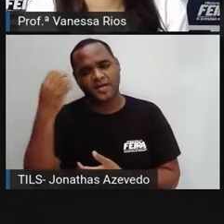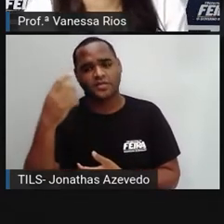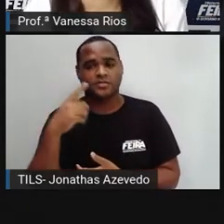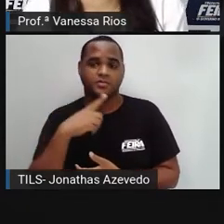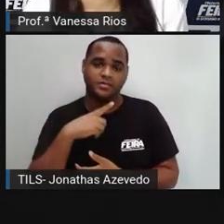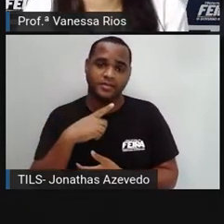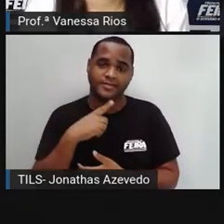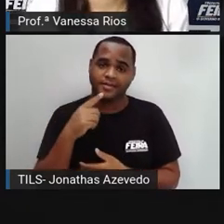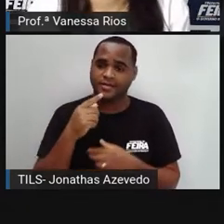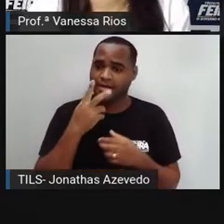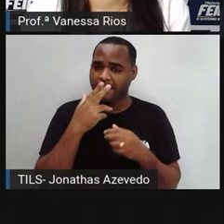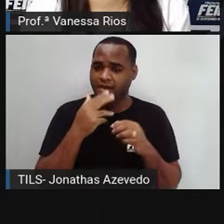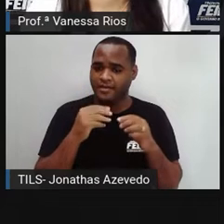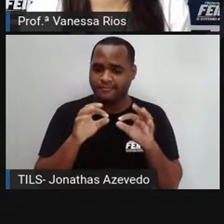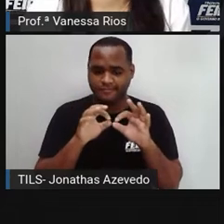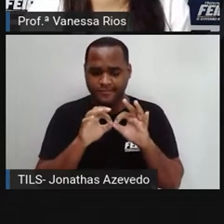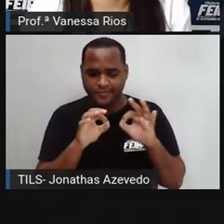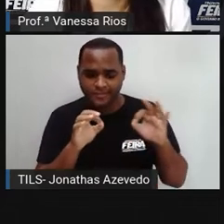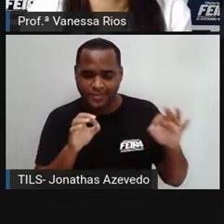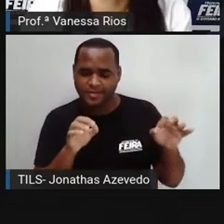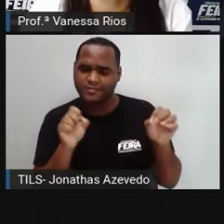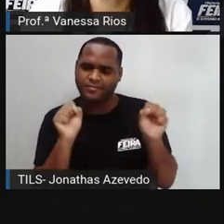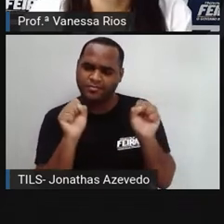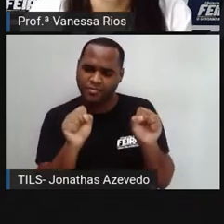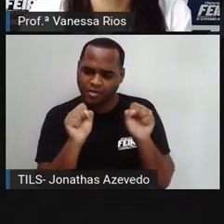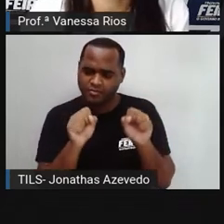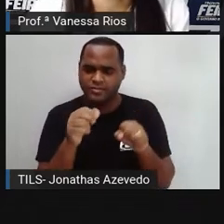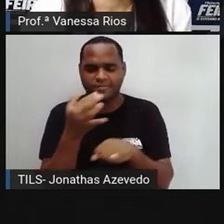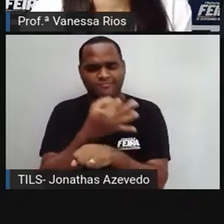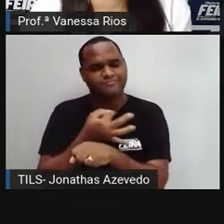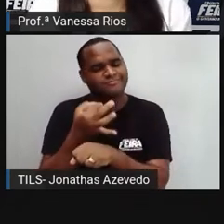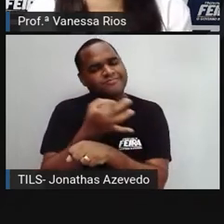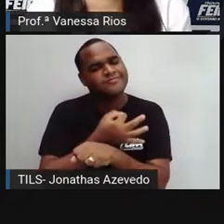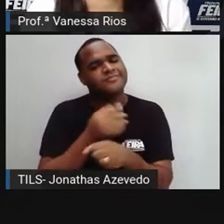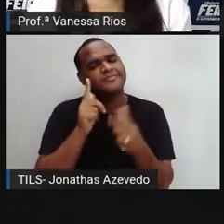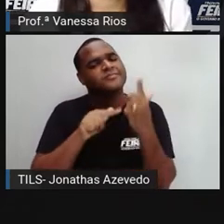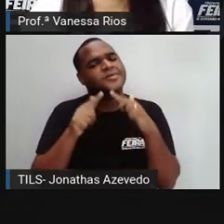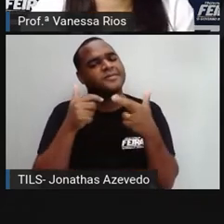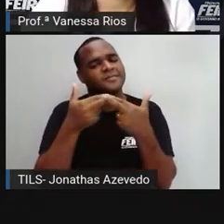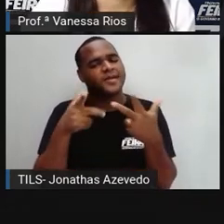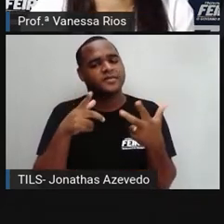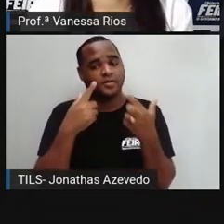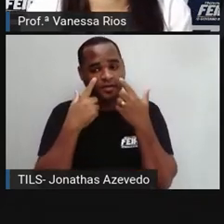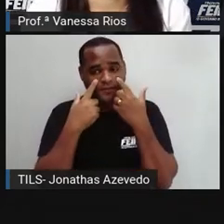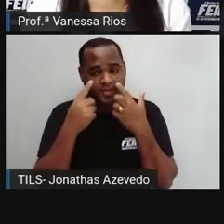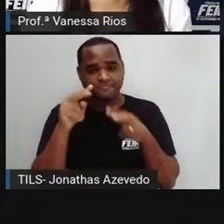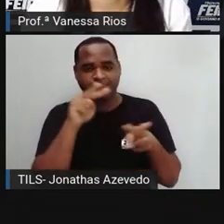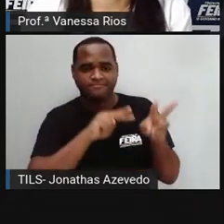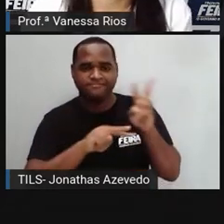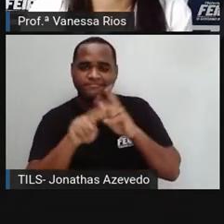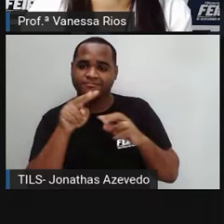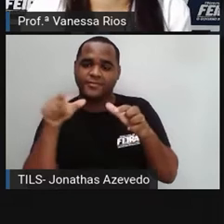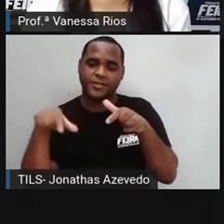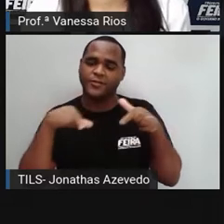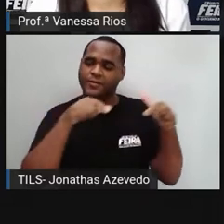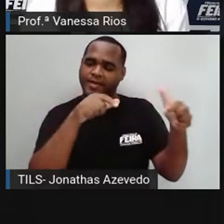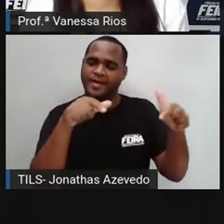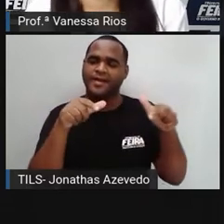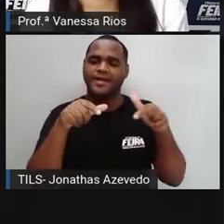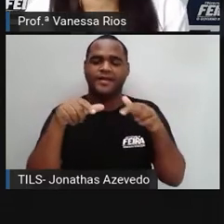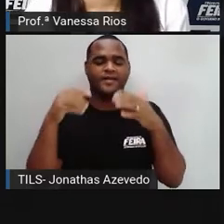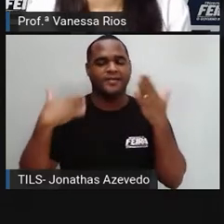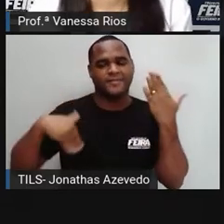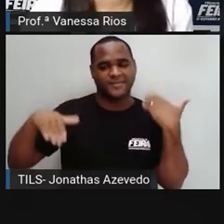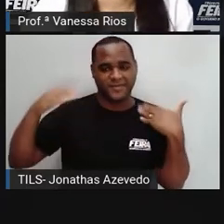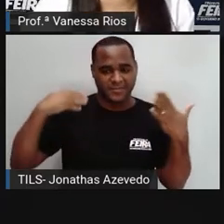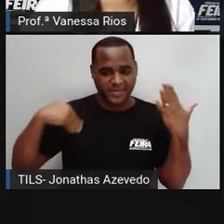faça uma viagem mais curta e sobre tempo aí em suas férias, vocês podem observar diversos lugares para